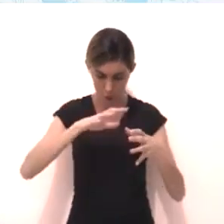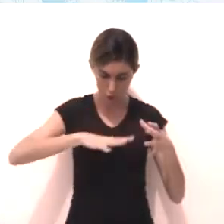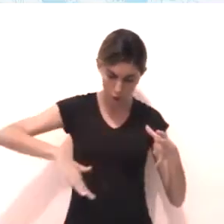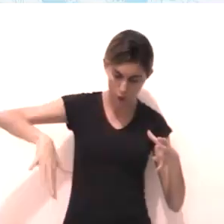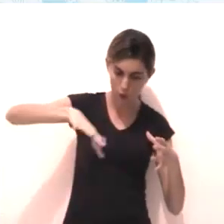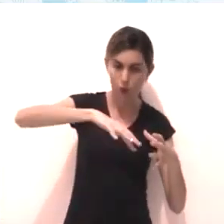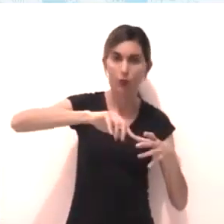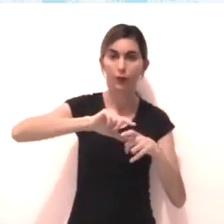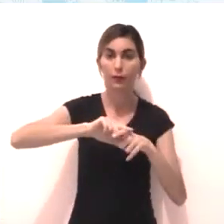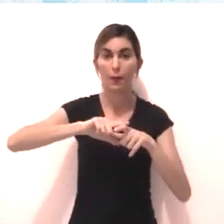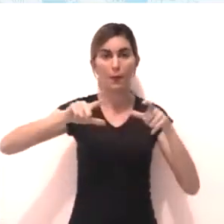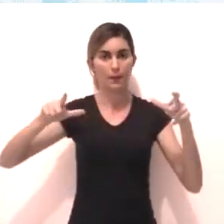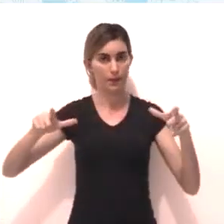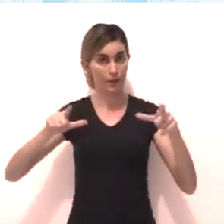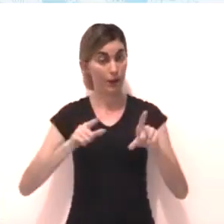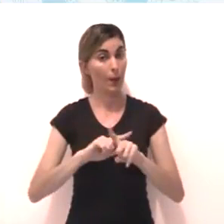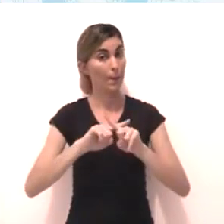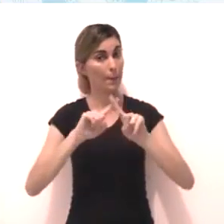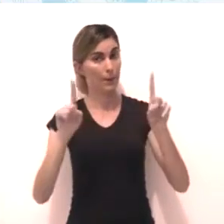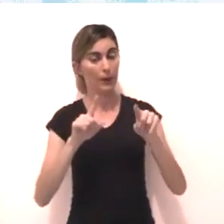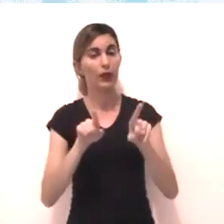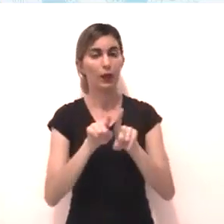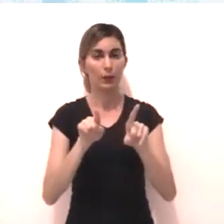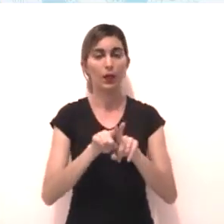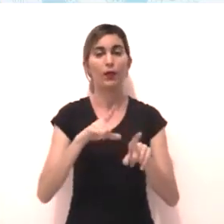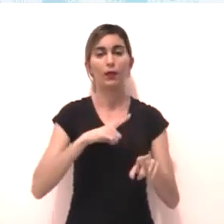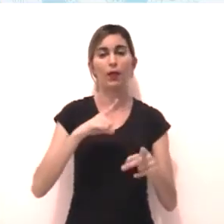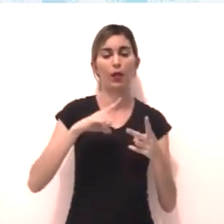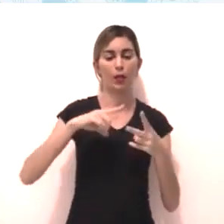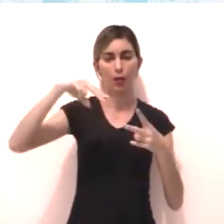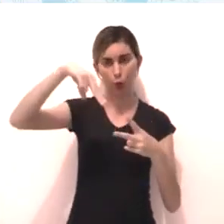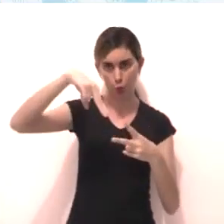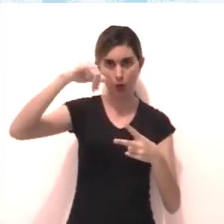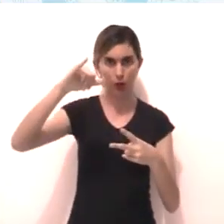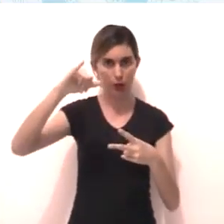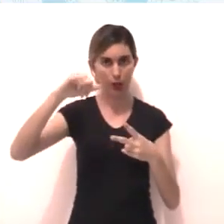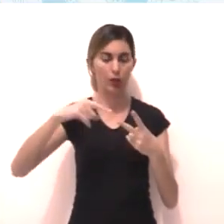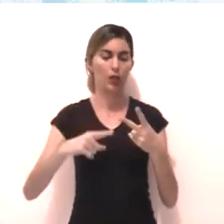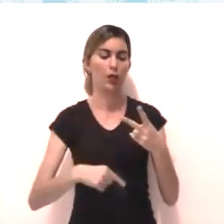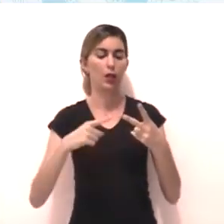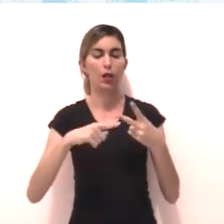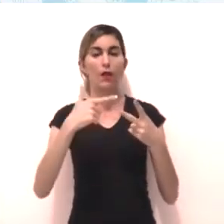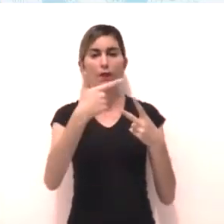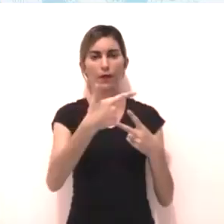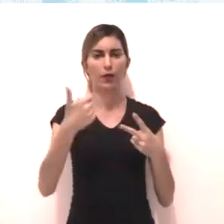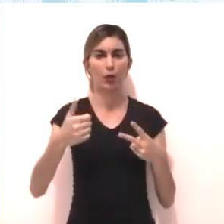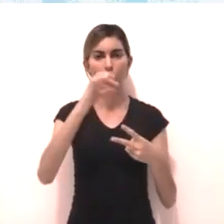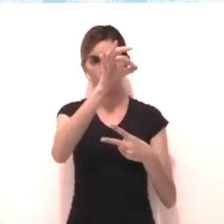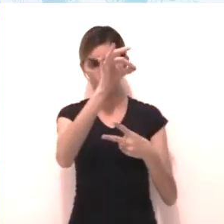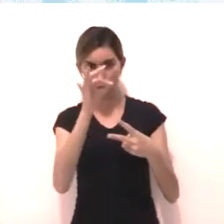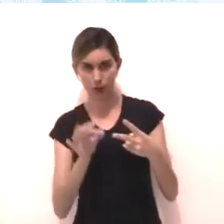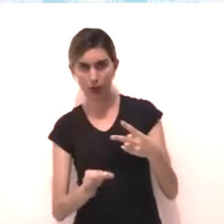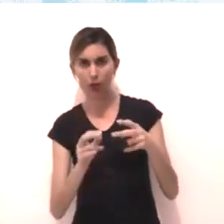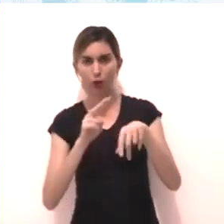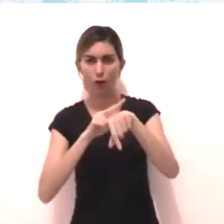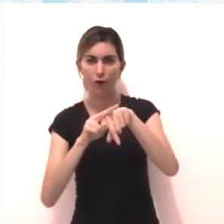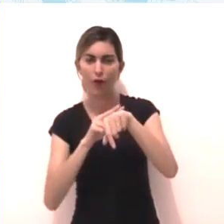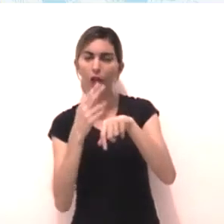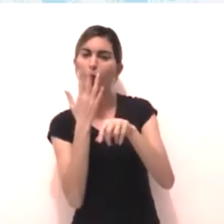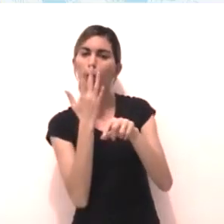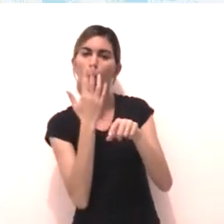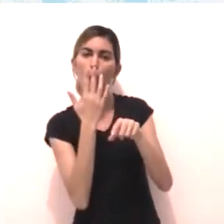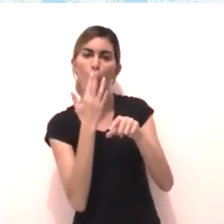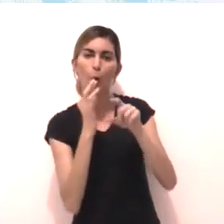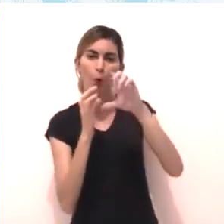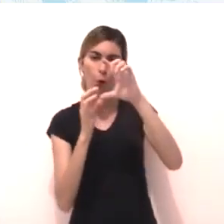ar atmosférico. Além do nitrogênio, nós temos 21%, que é esse pedaço verde